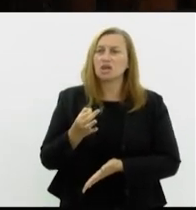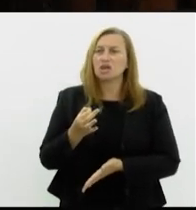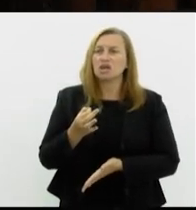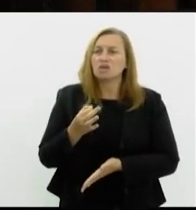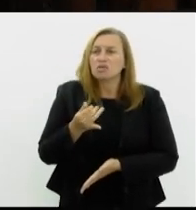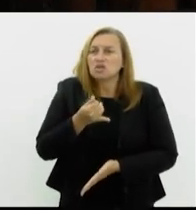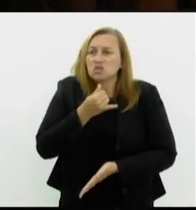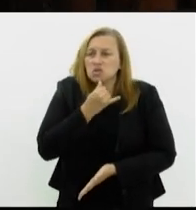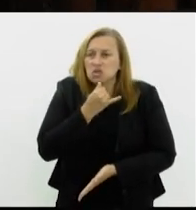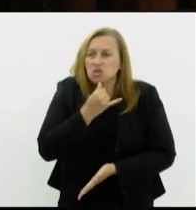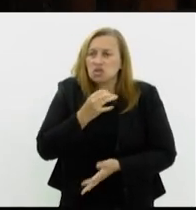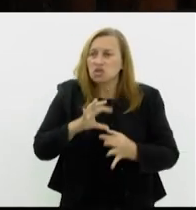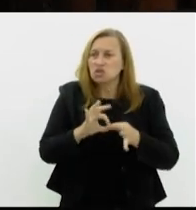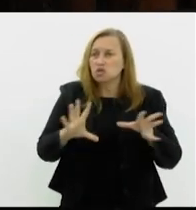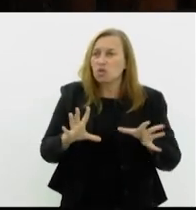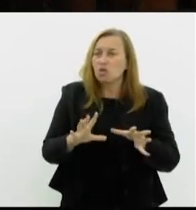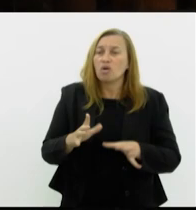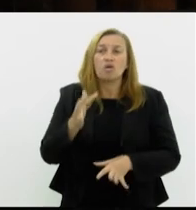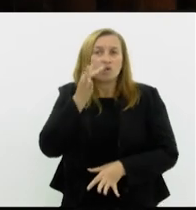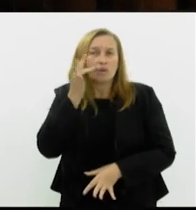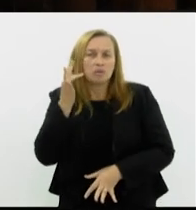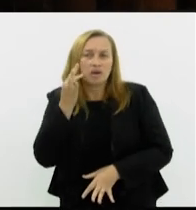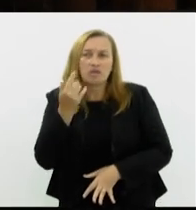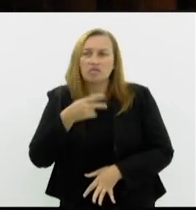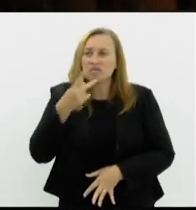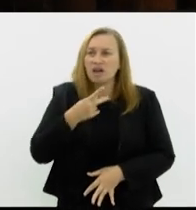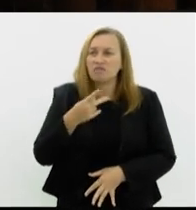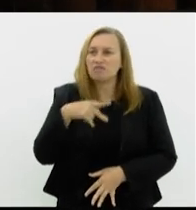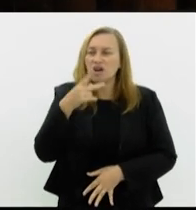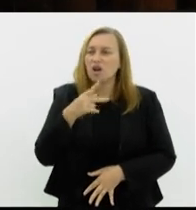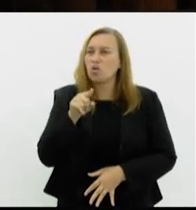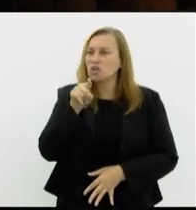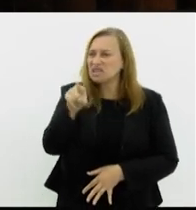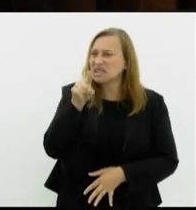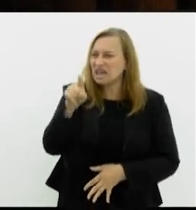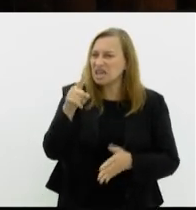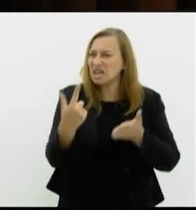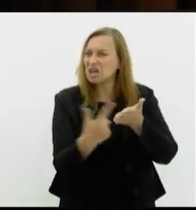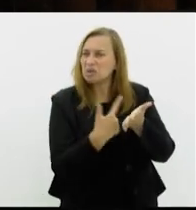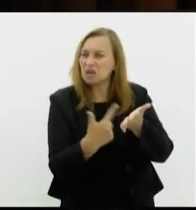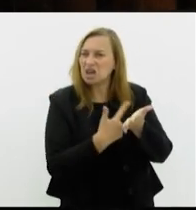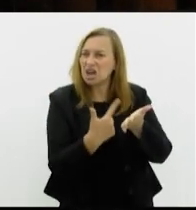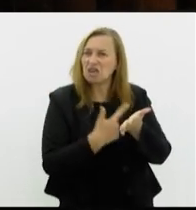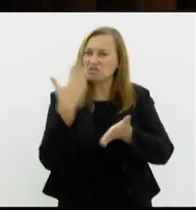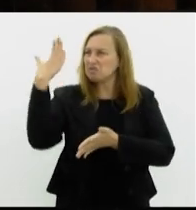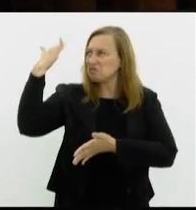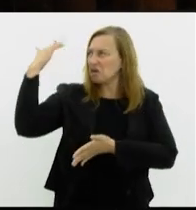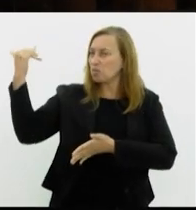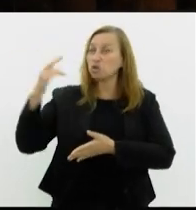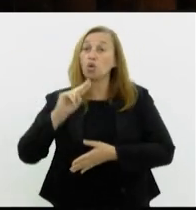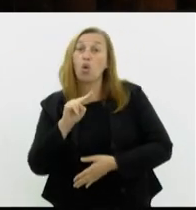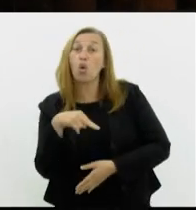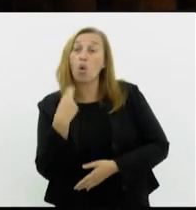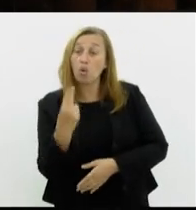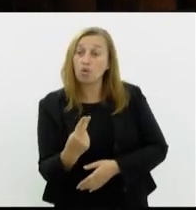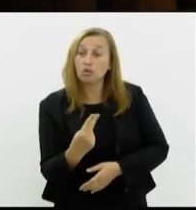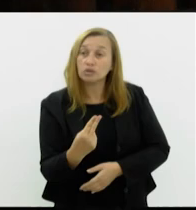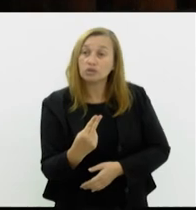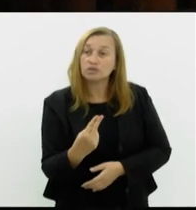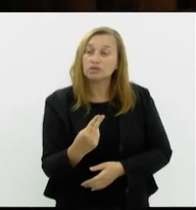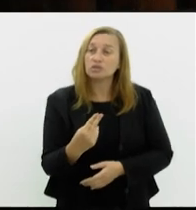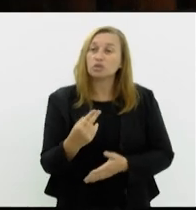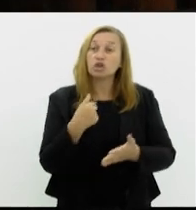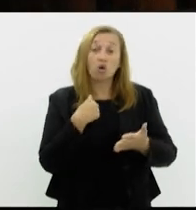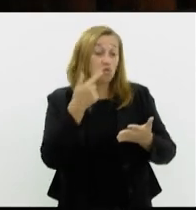deputado Flávio Serafini repetidas vezes chamando essa excrescência de obra, ou se foi exatamente o que